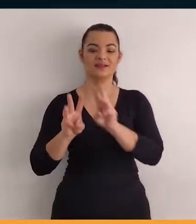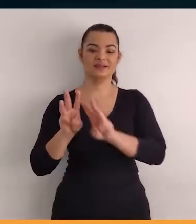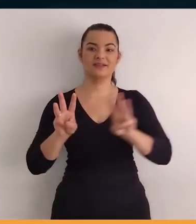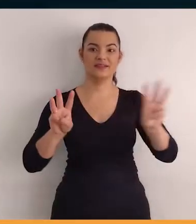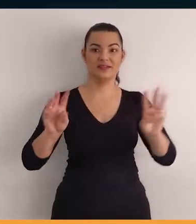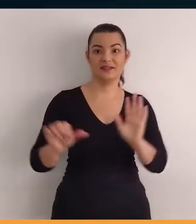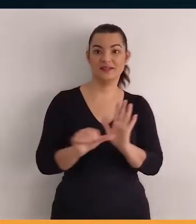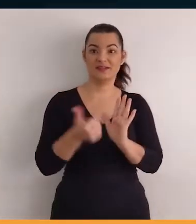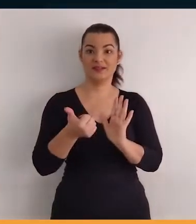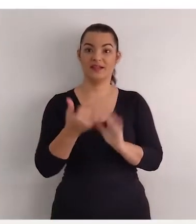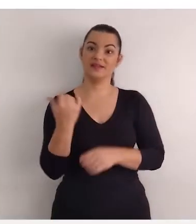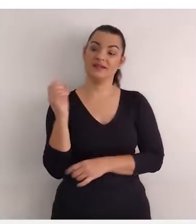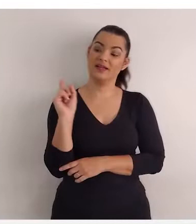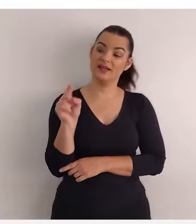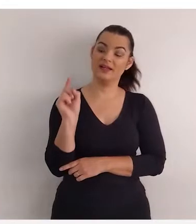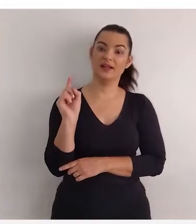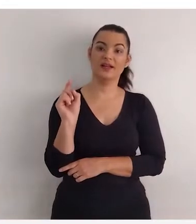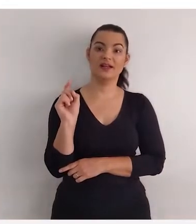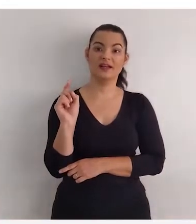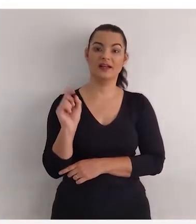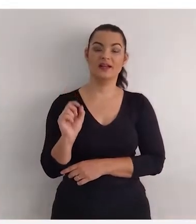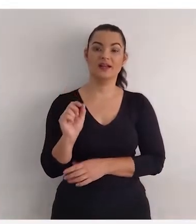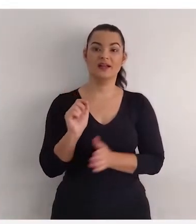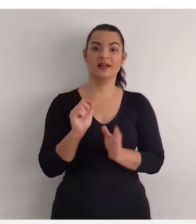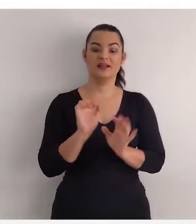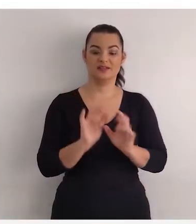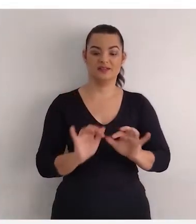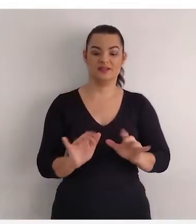e escreve em inglês Word